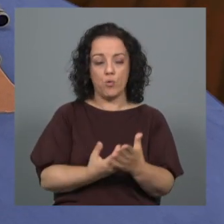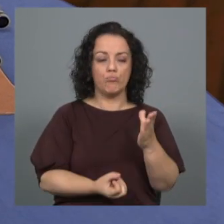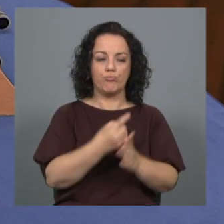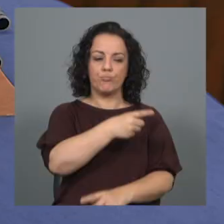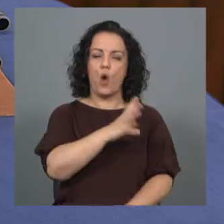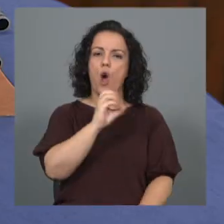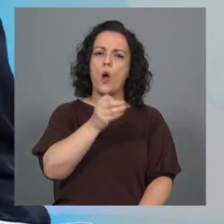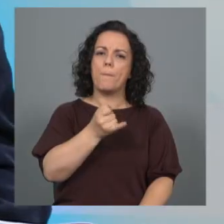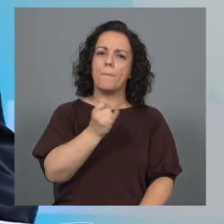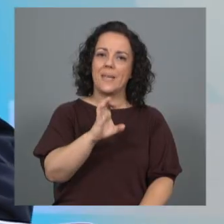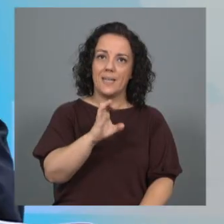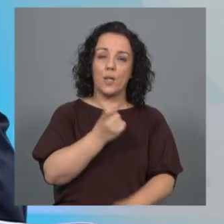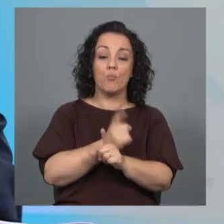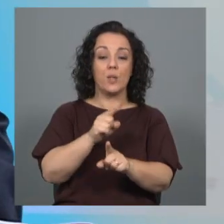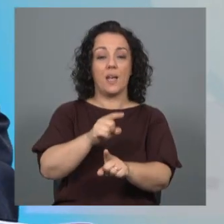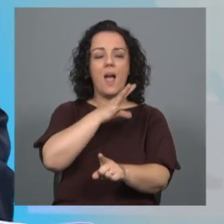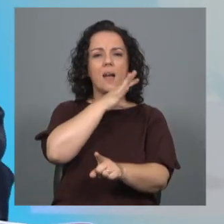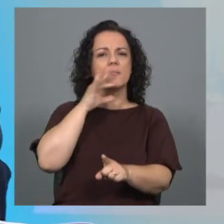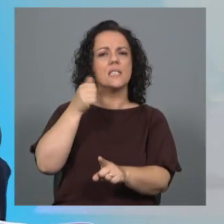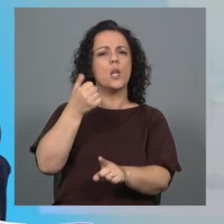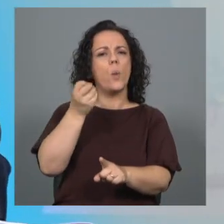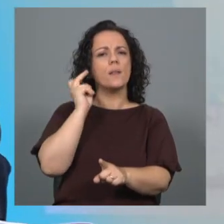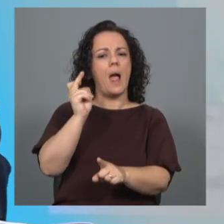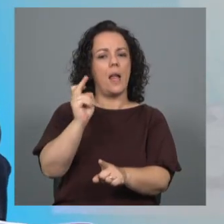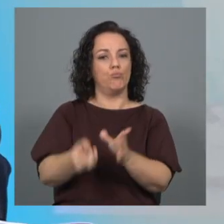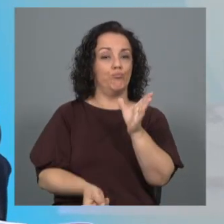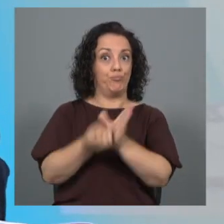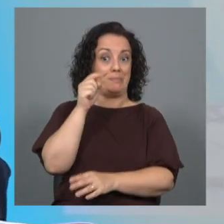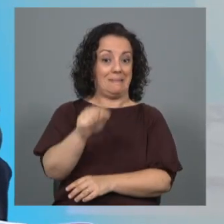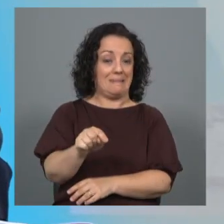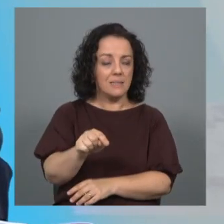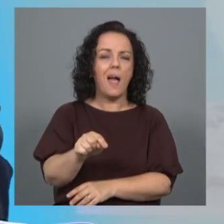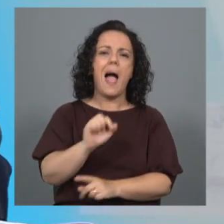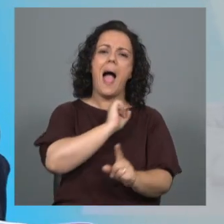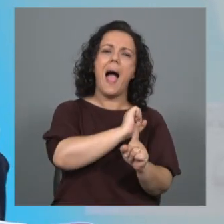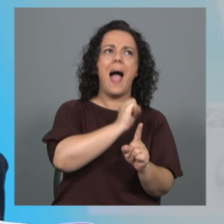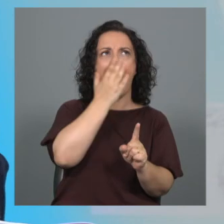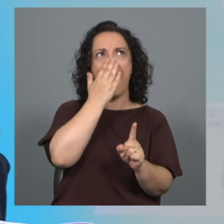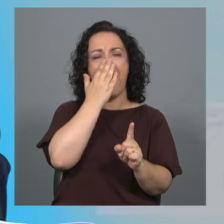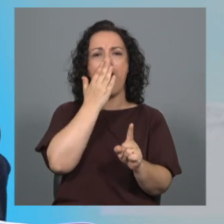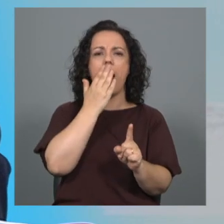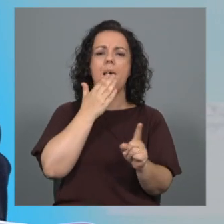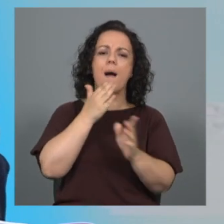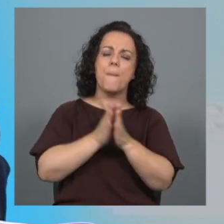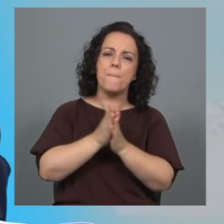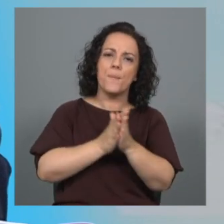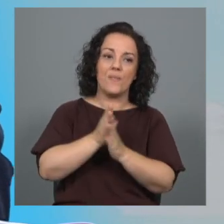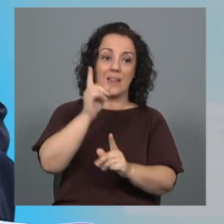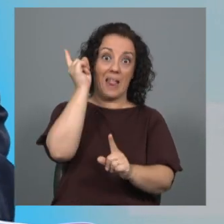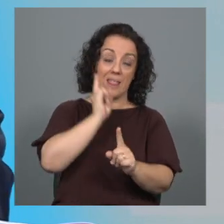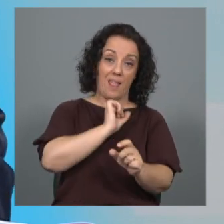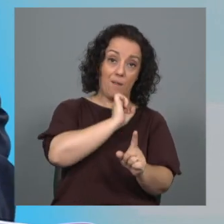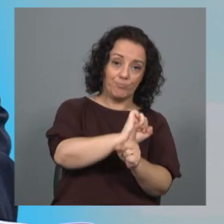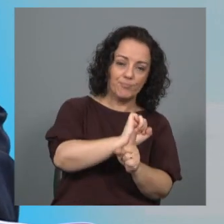celebra nesse dia os seus 50 anos de fundação, e quiseram, de alguma forma, também assinalar esse dia com